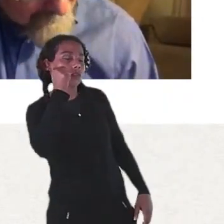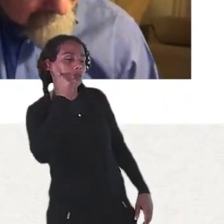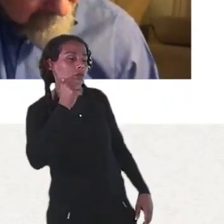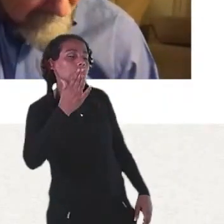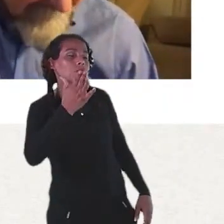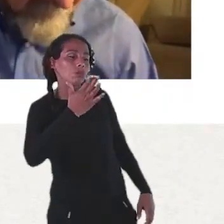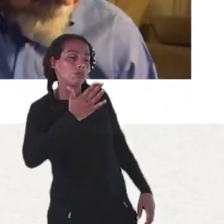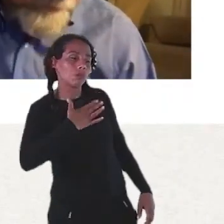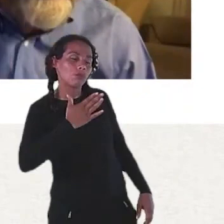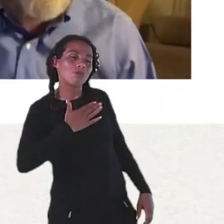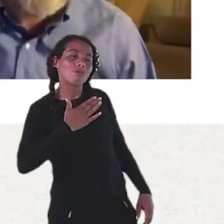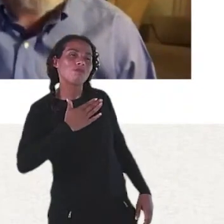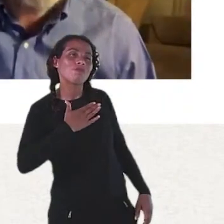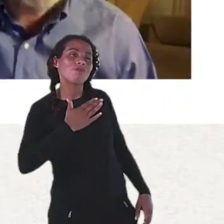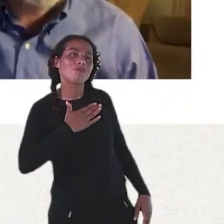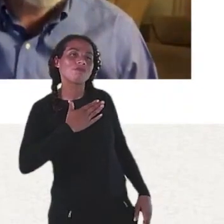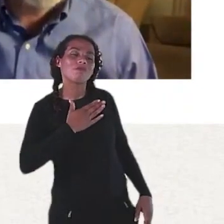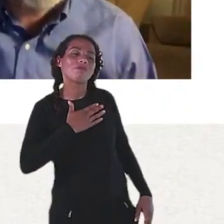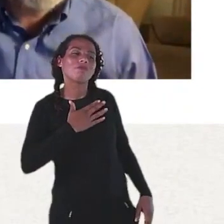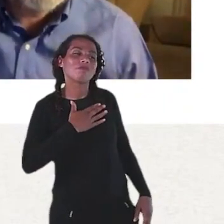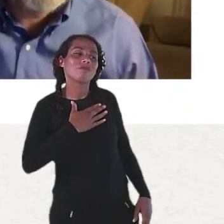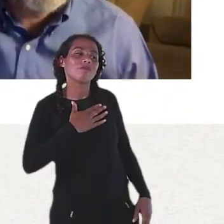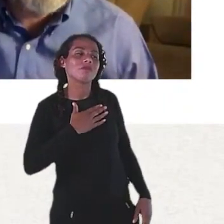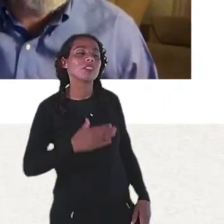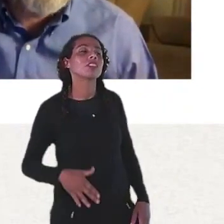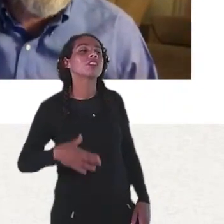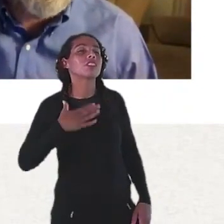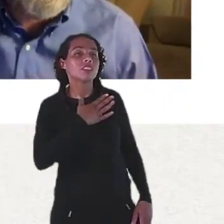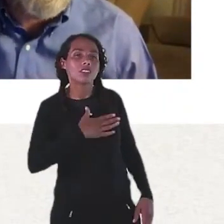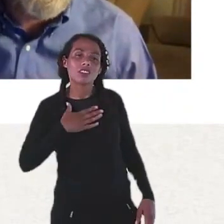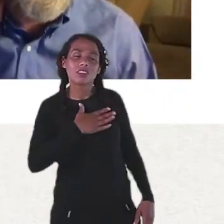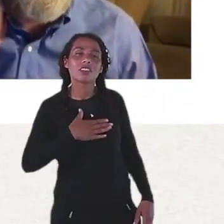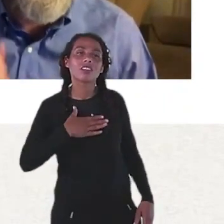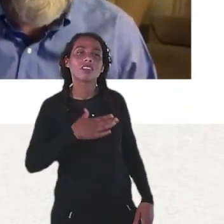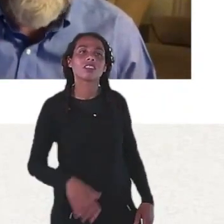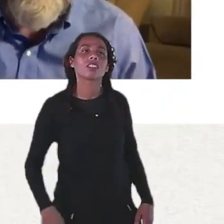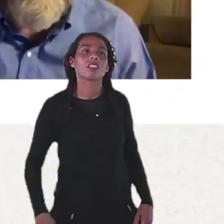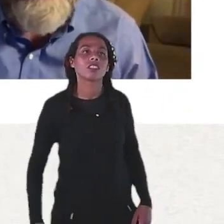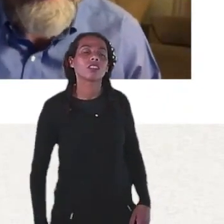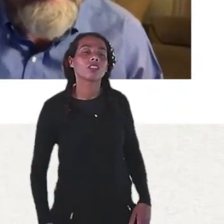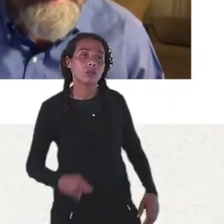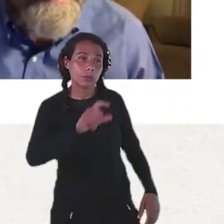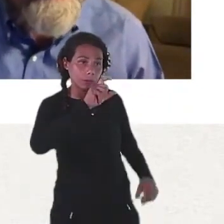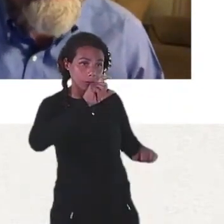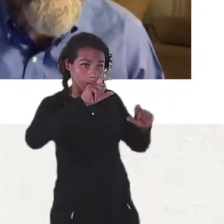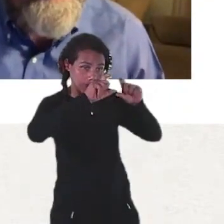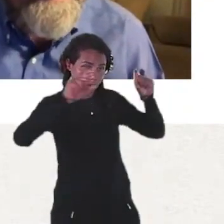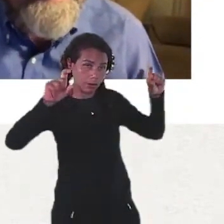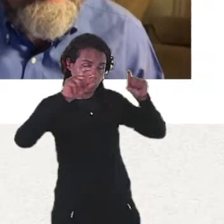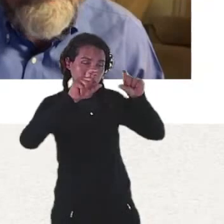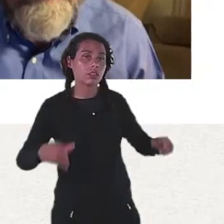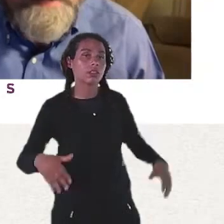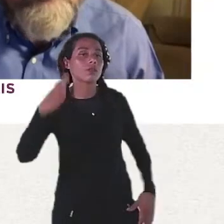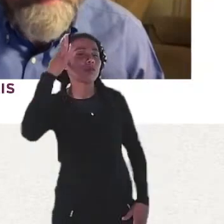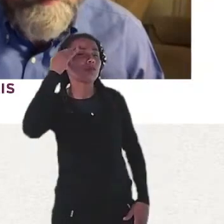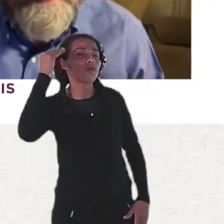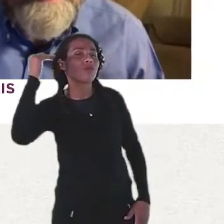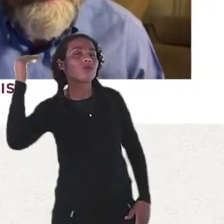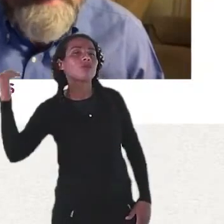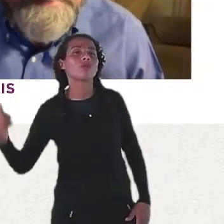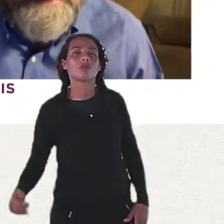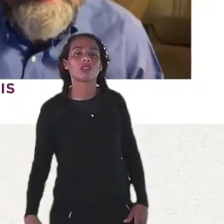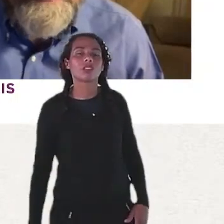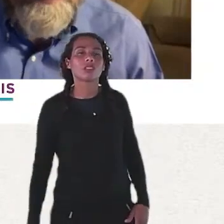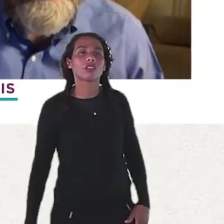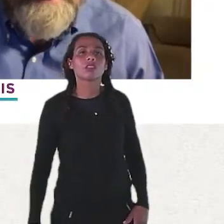que cunhou essa frase, porque tem a frase famosa do Arthur Clarke, que todo mundo conhece, eu acho, né? Que para